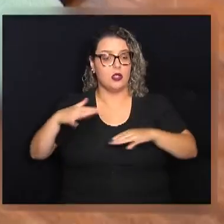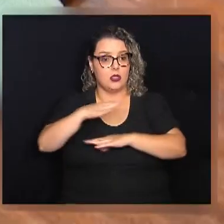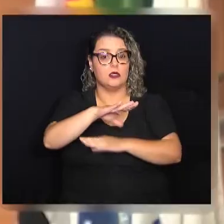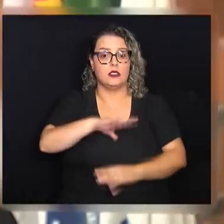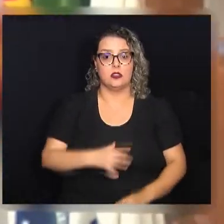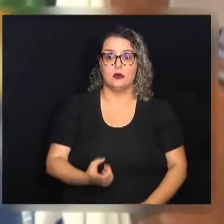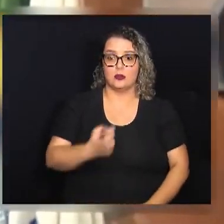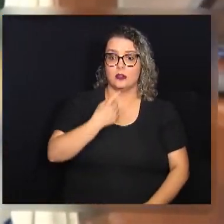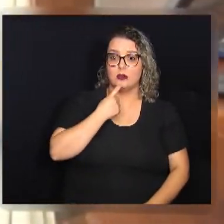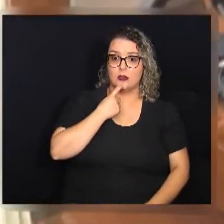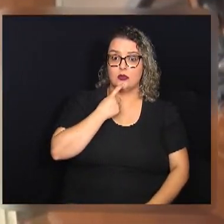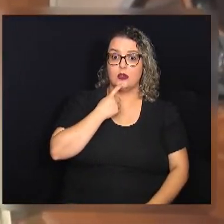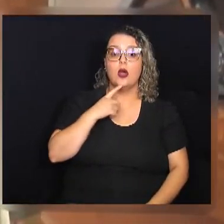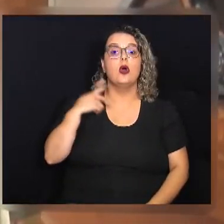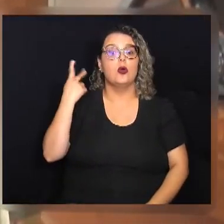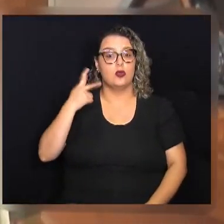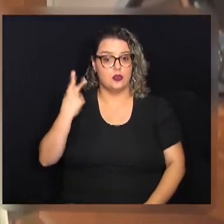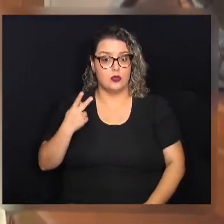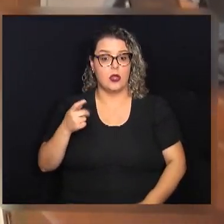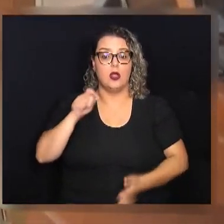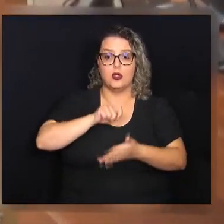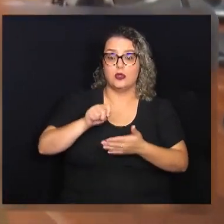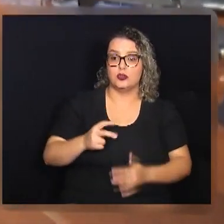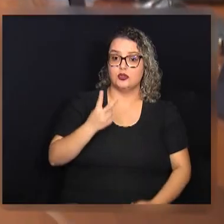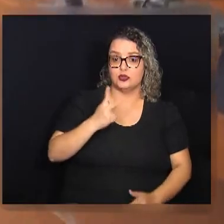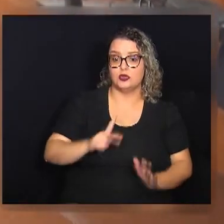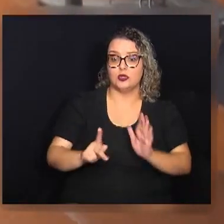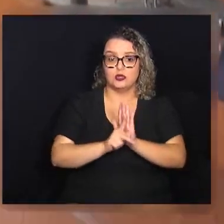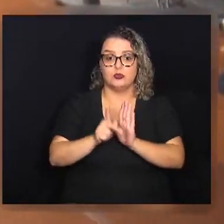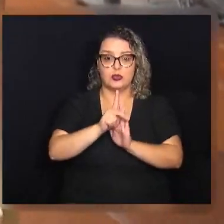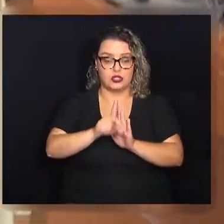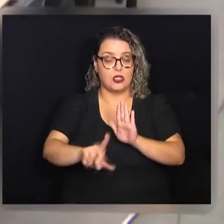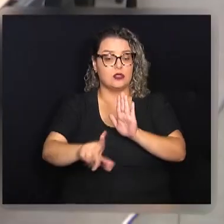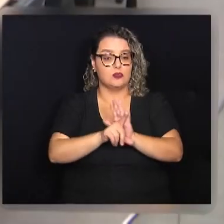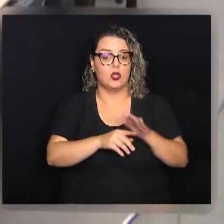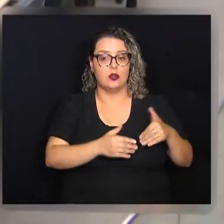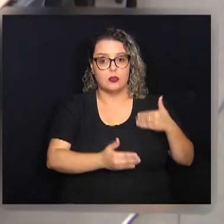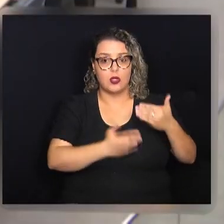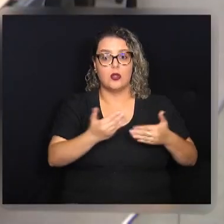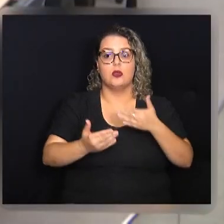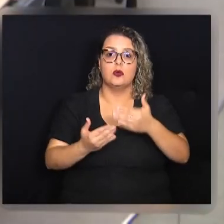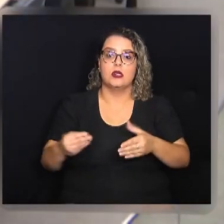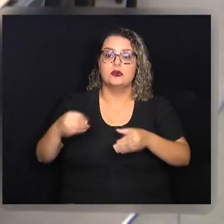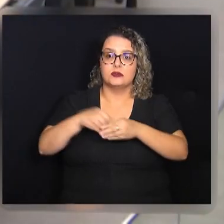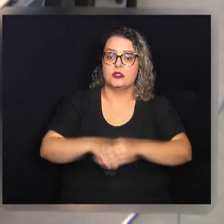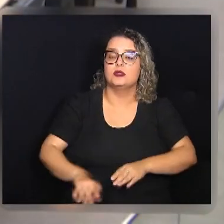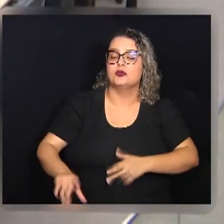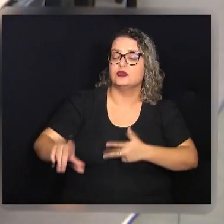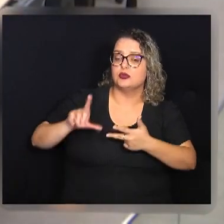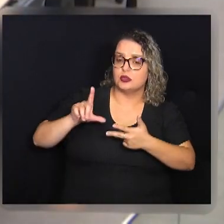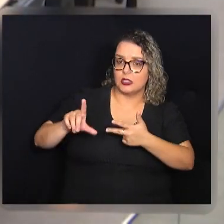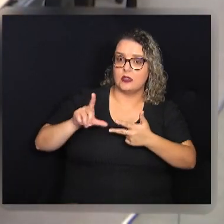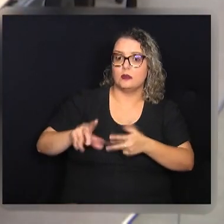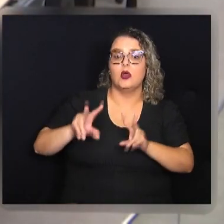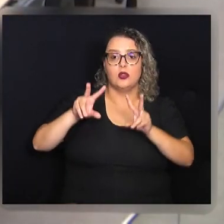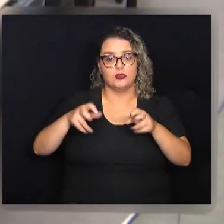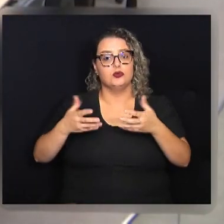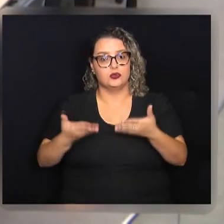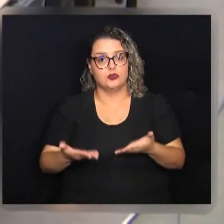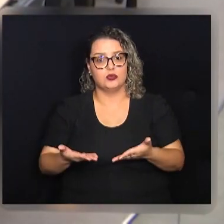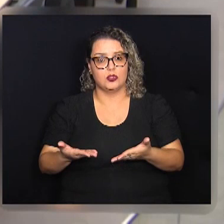Municipal do Piloto de Drone e o Dia Municipal do Drone na Escola. O vereador é autor de 2 projetos de